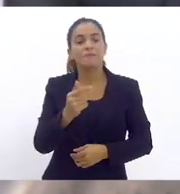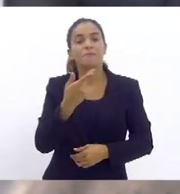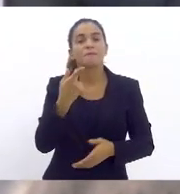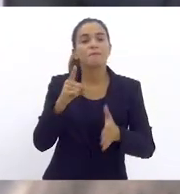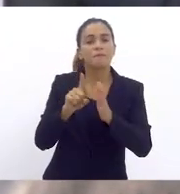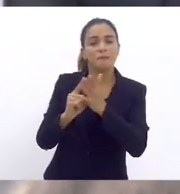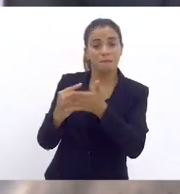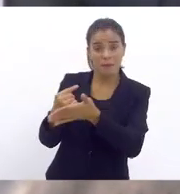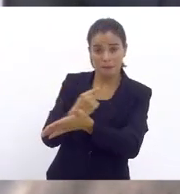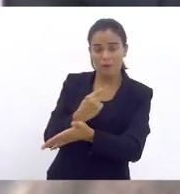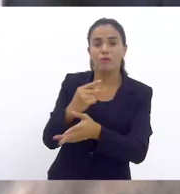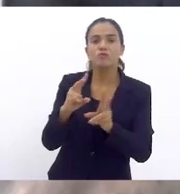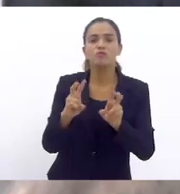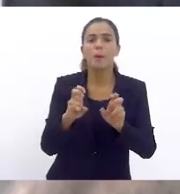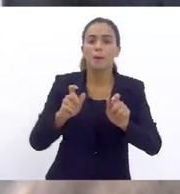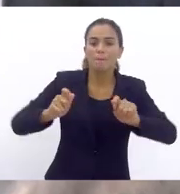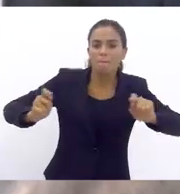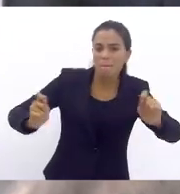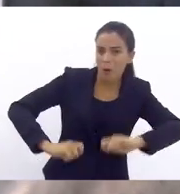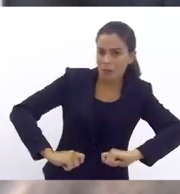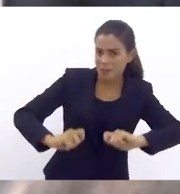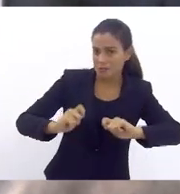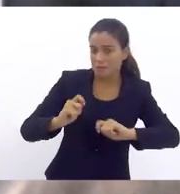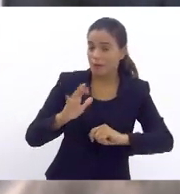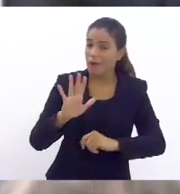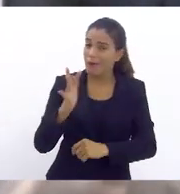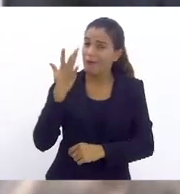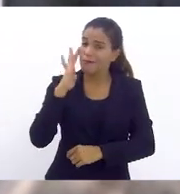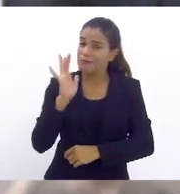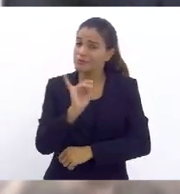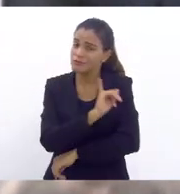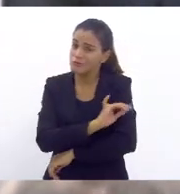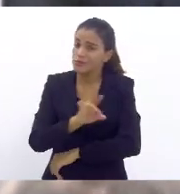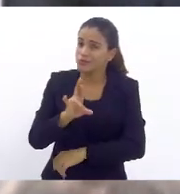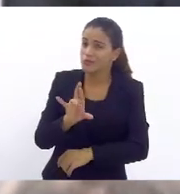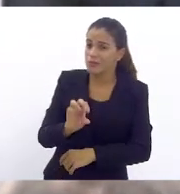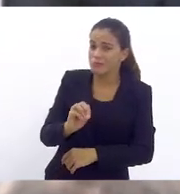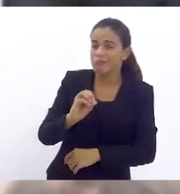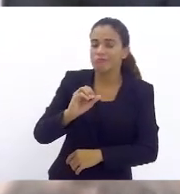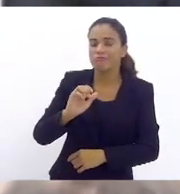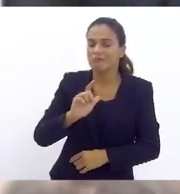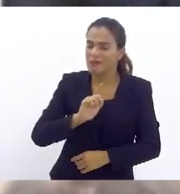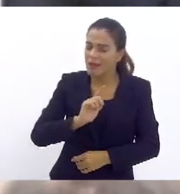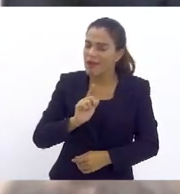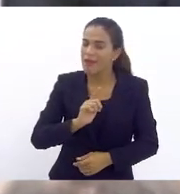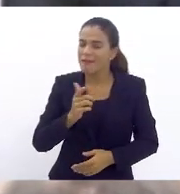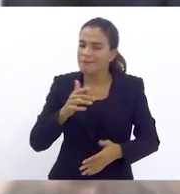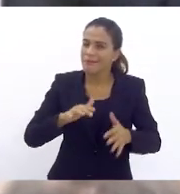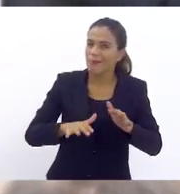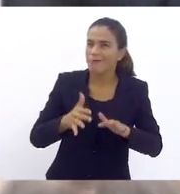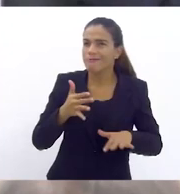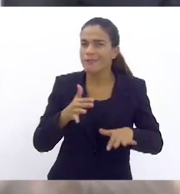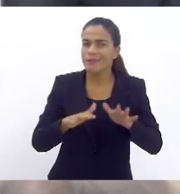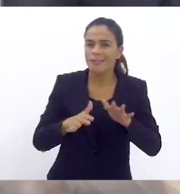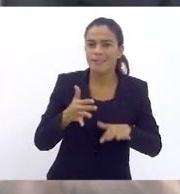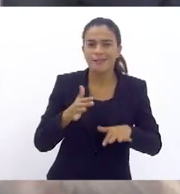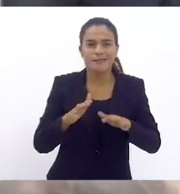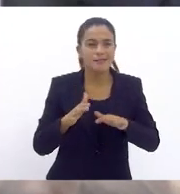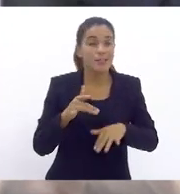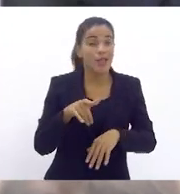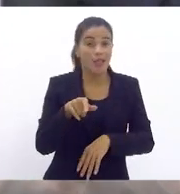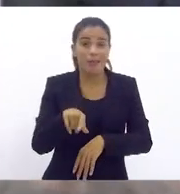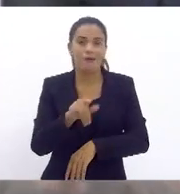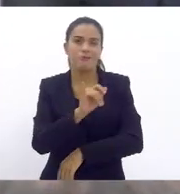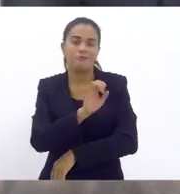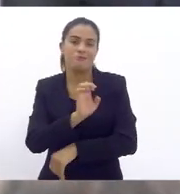das principais potencialidades Olha acho que o rio ele tem talvez talvez seja ajustado que